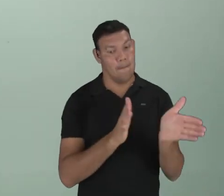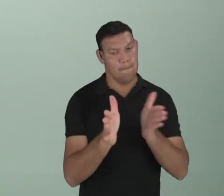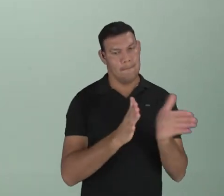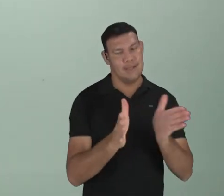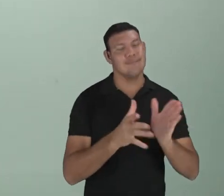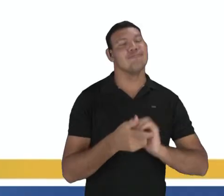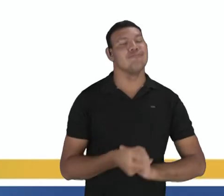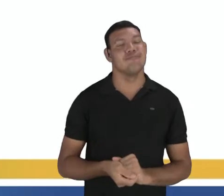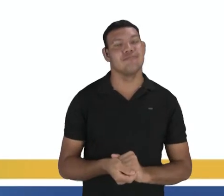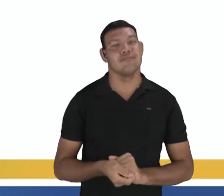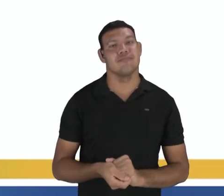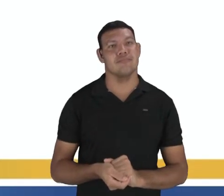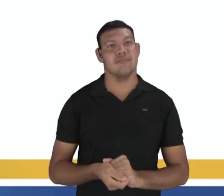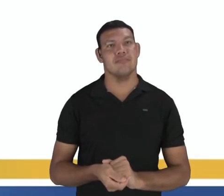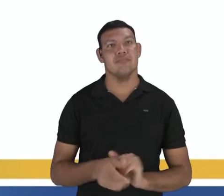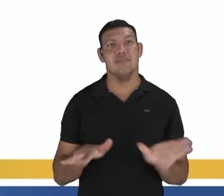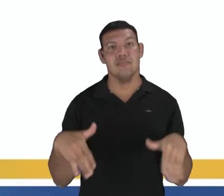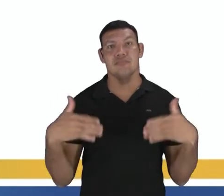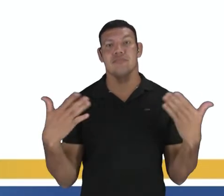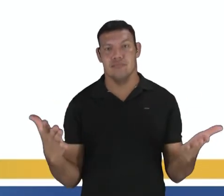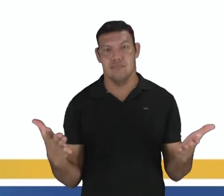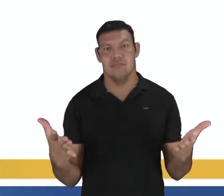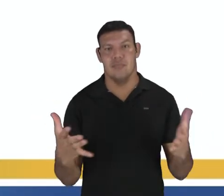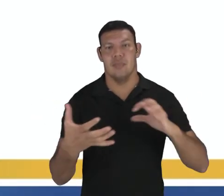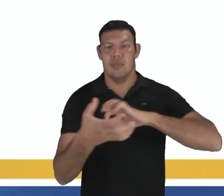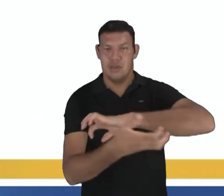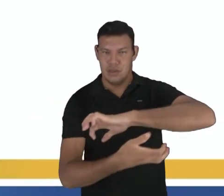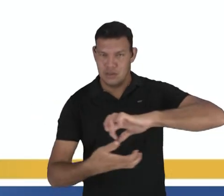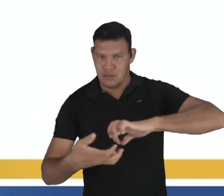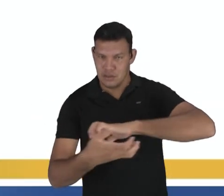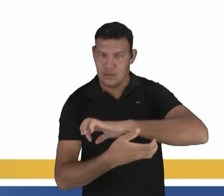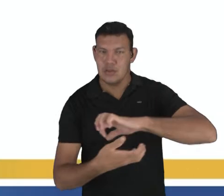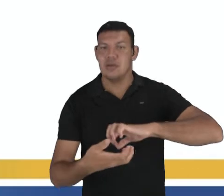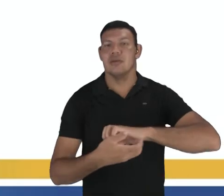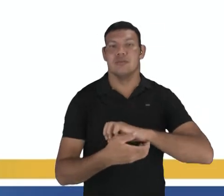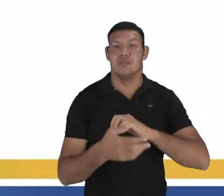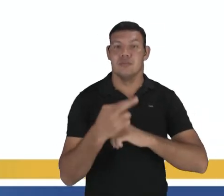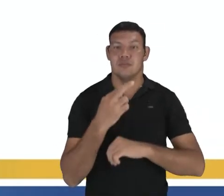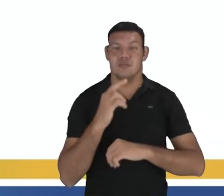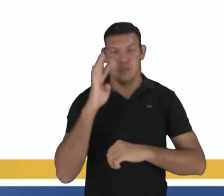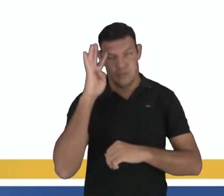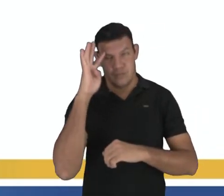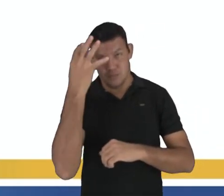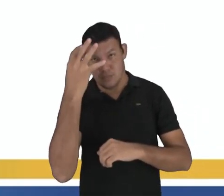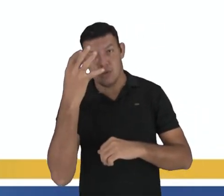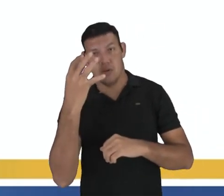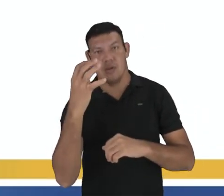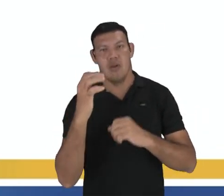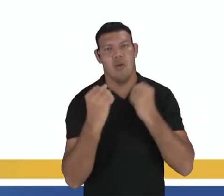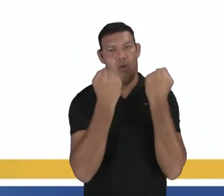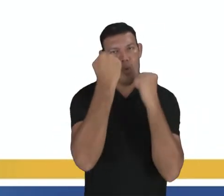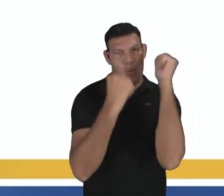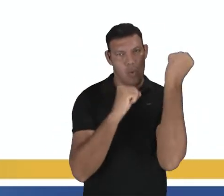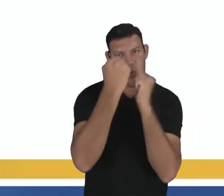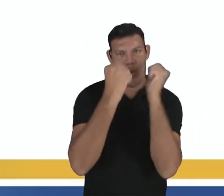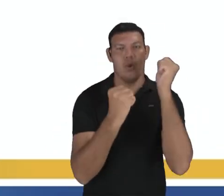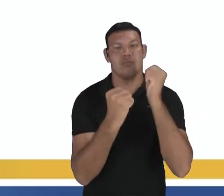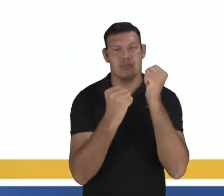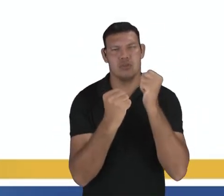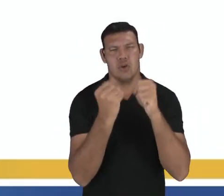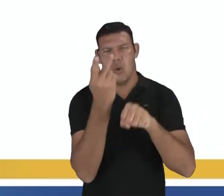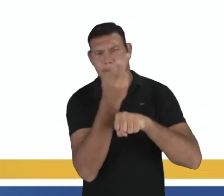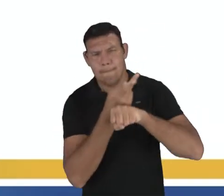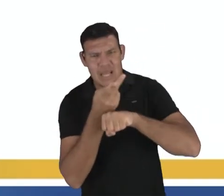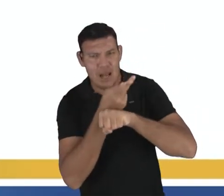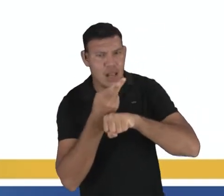pessoal? E aí, como eu disse para vocês, né, por conta da Revolução Industrial na Inglaterra, a gente vai ter uma procura muito grande por borracha,